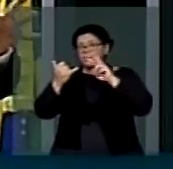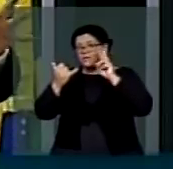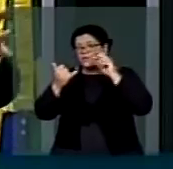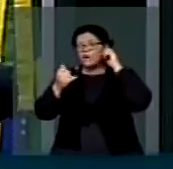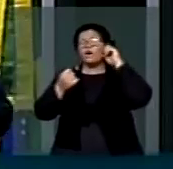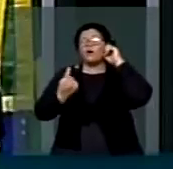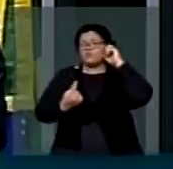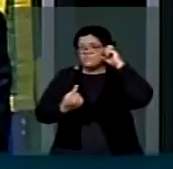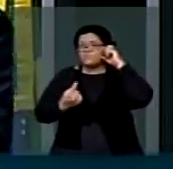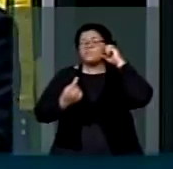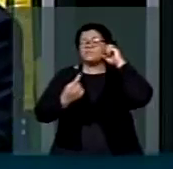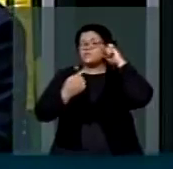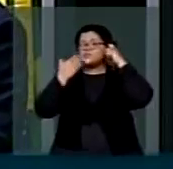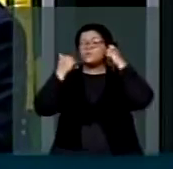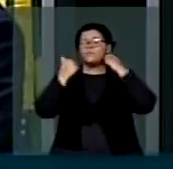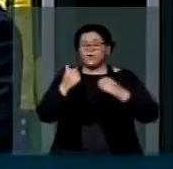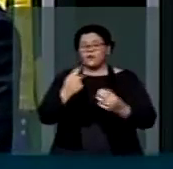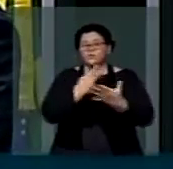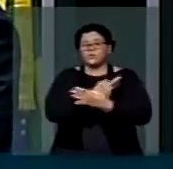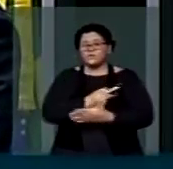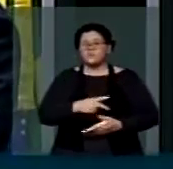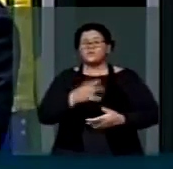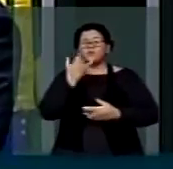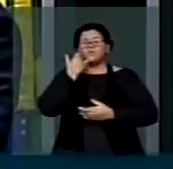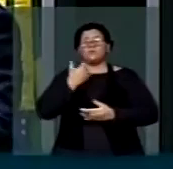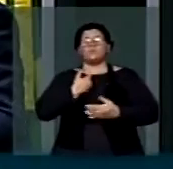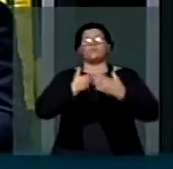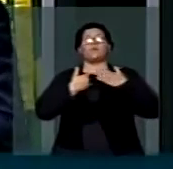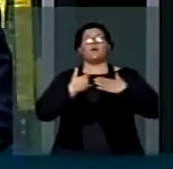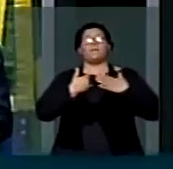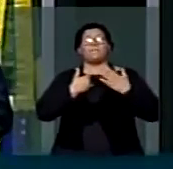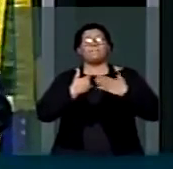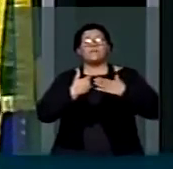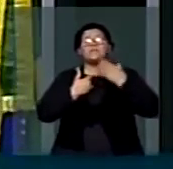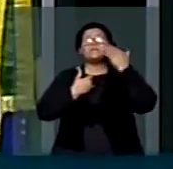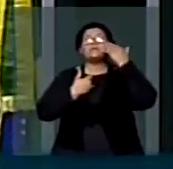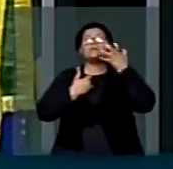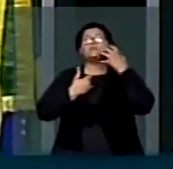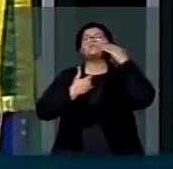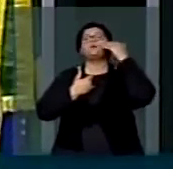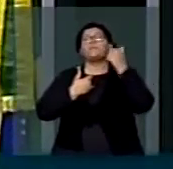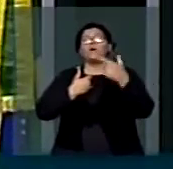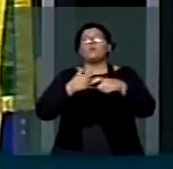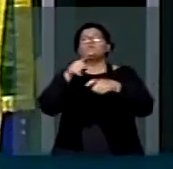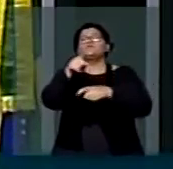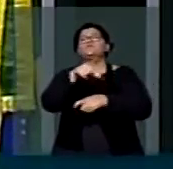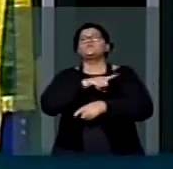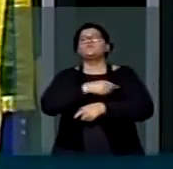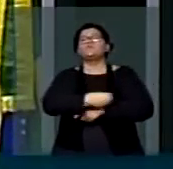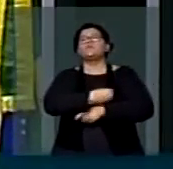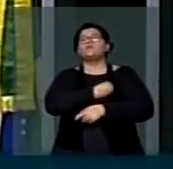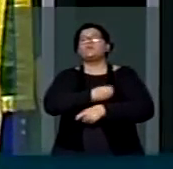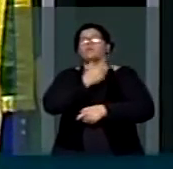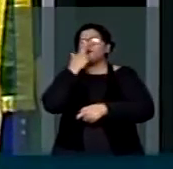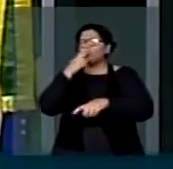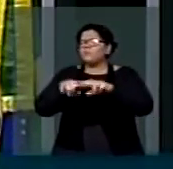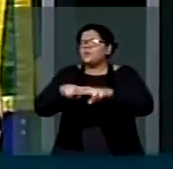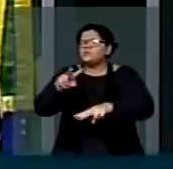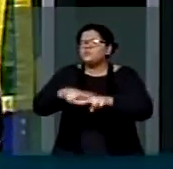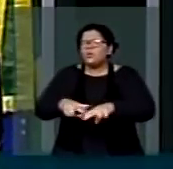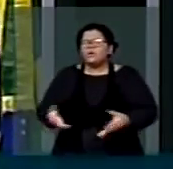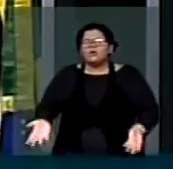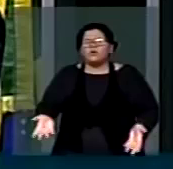e identificaram ligações para mim e querem saber aonde você está.